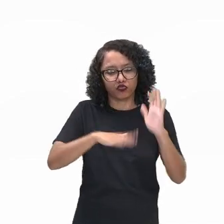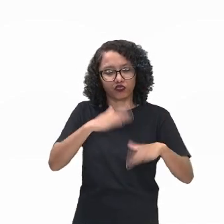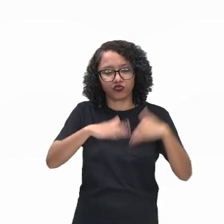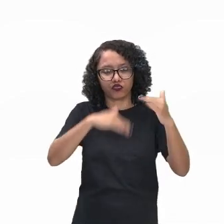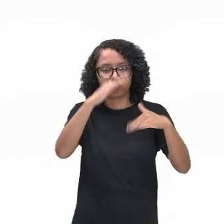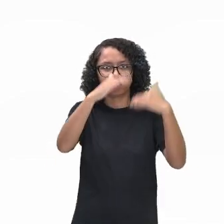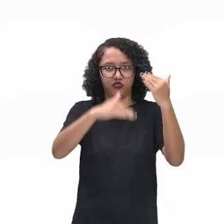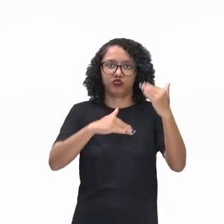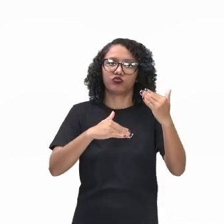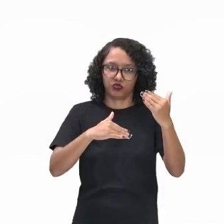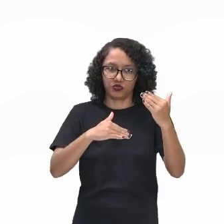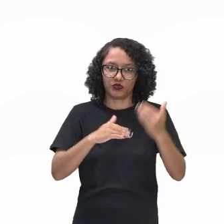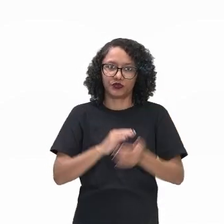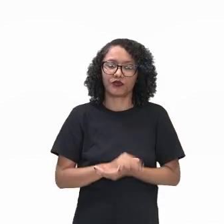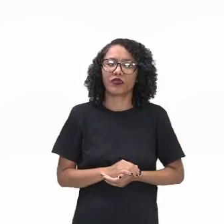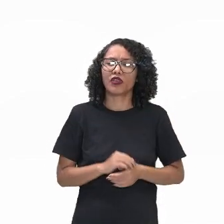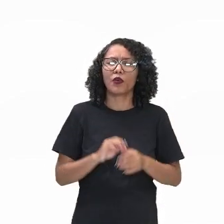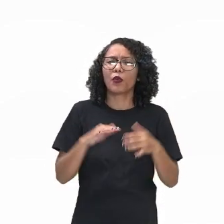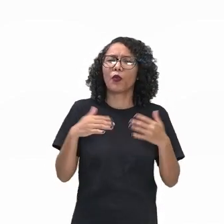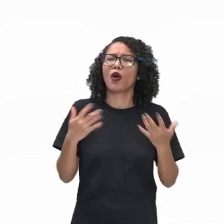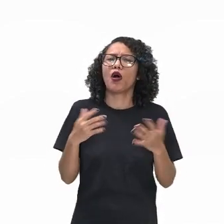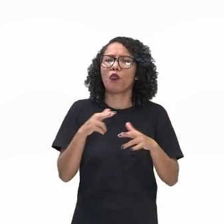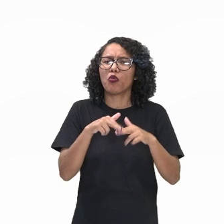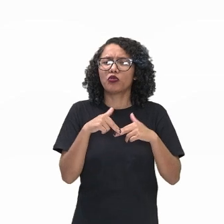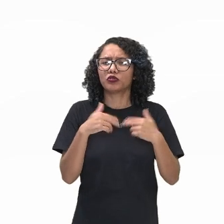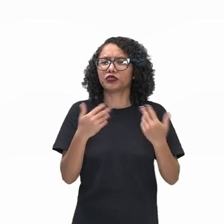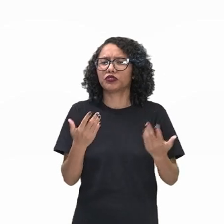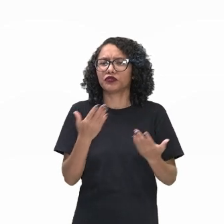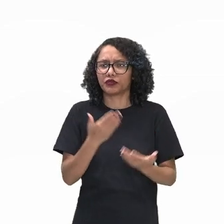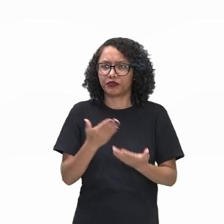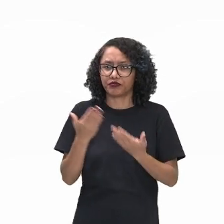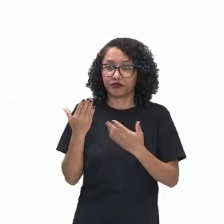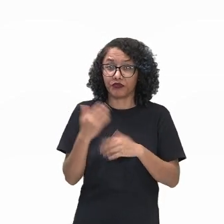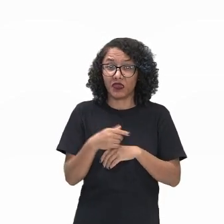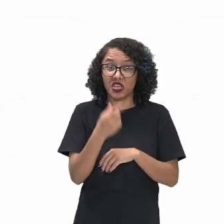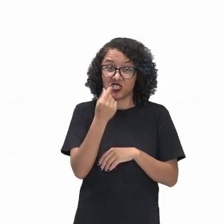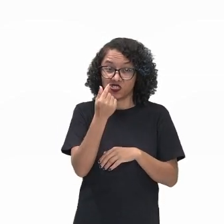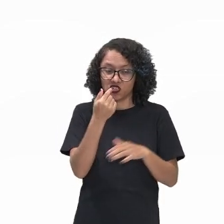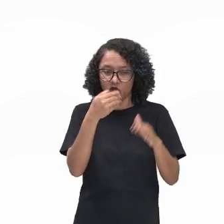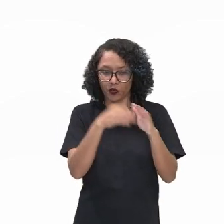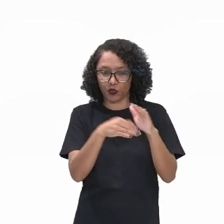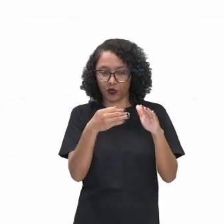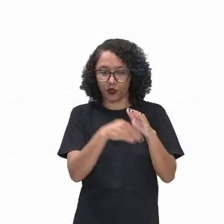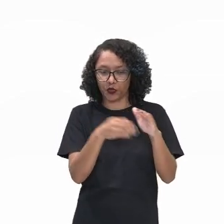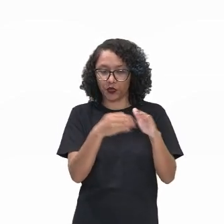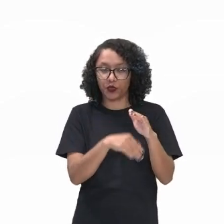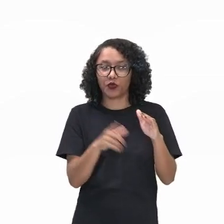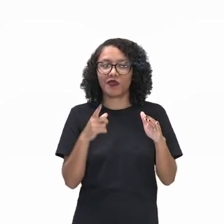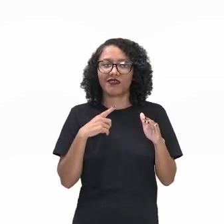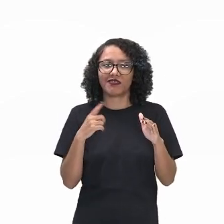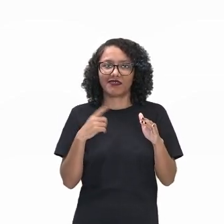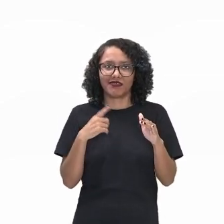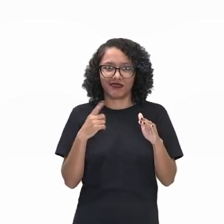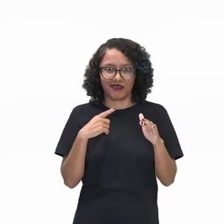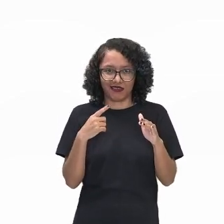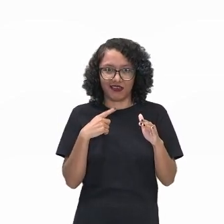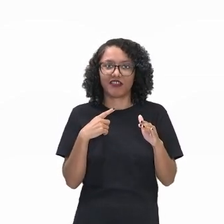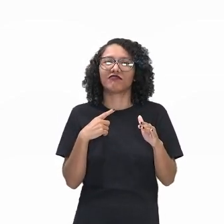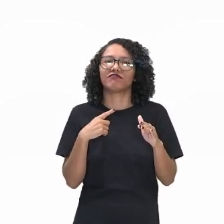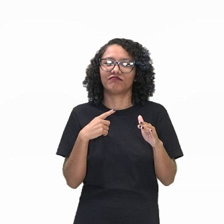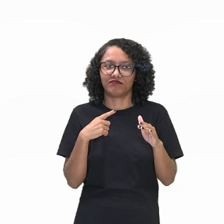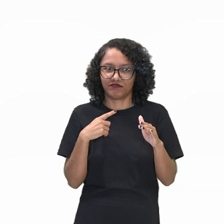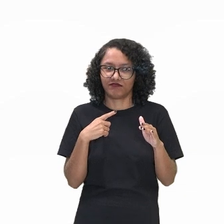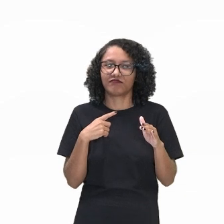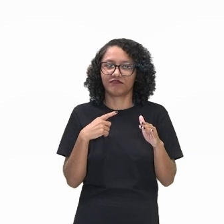Então, primeiro, a Inglaterra vai ter ali um acúmulo de capital, ou seja, ela vai ter